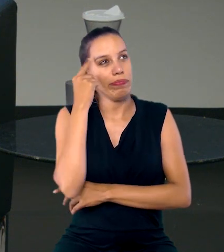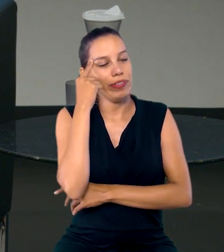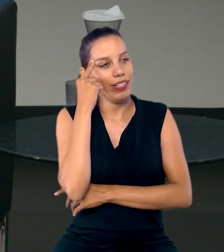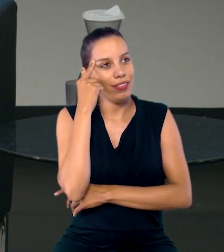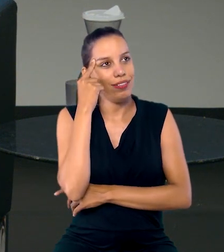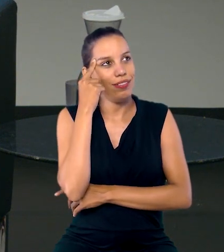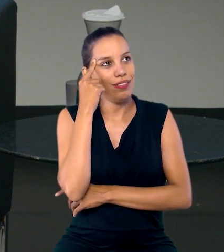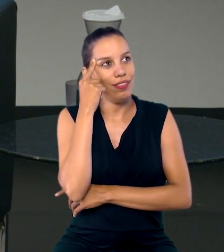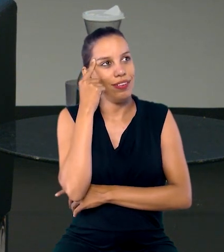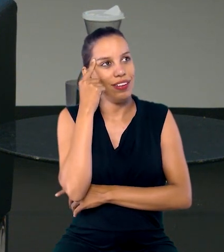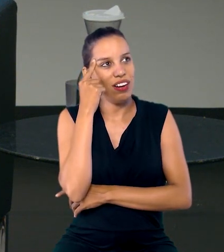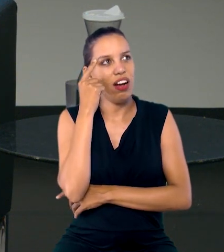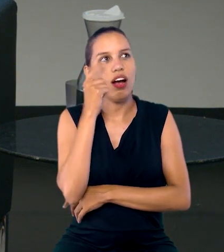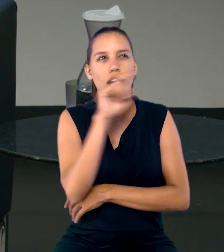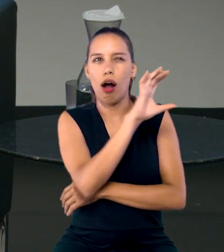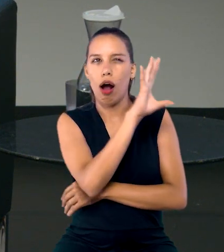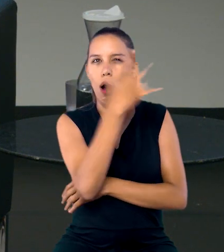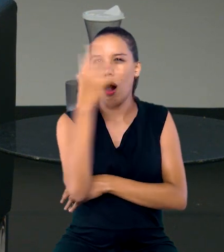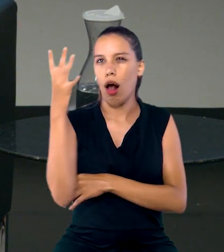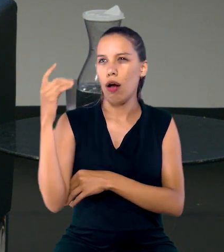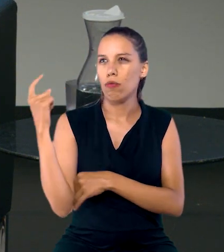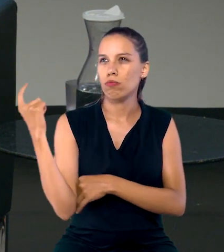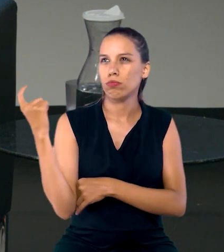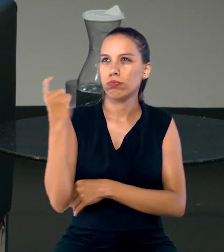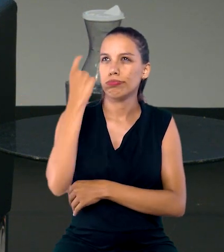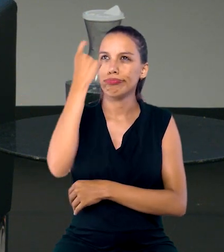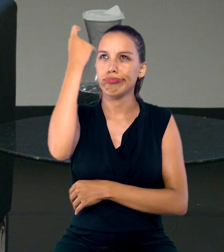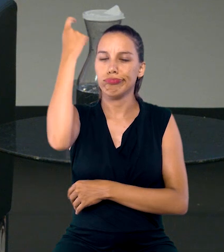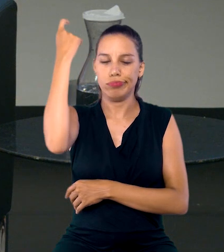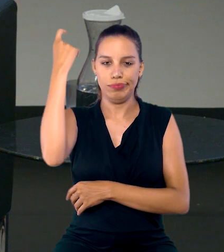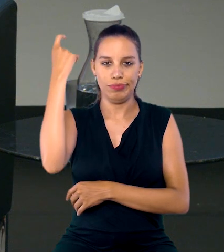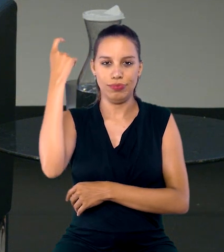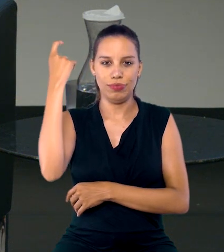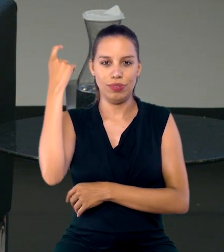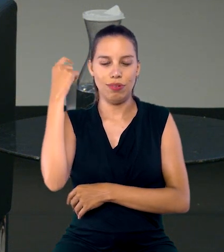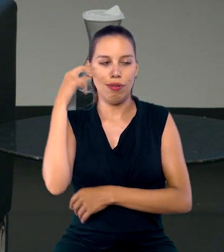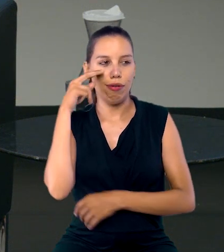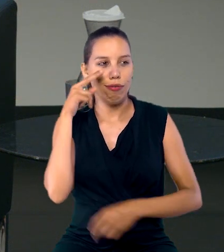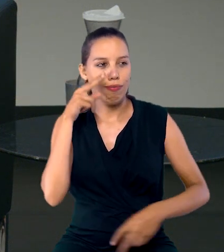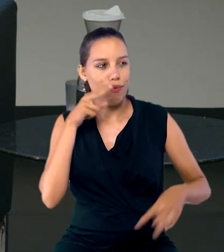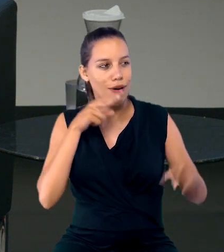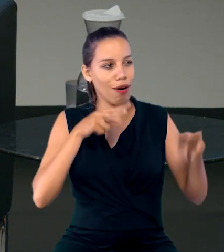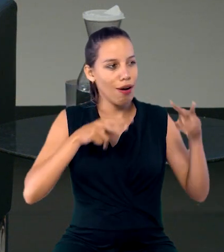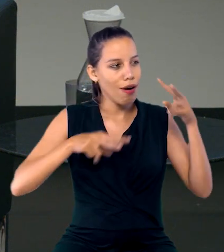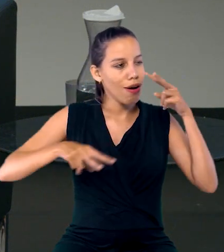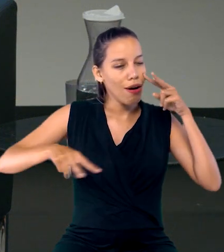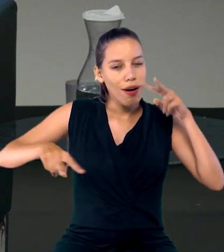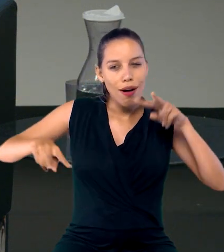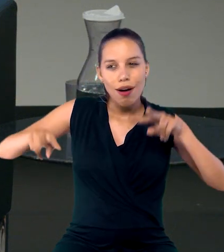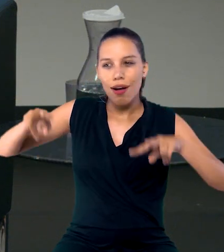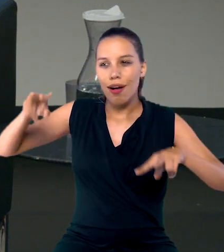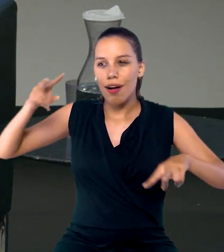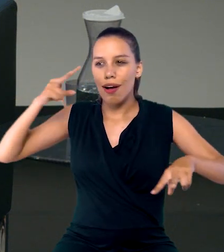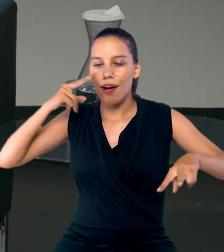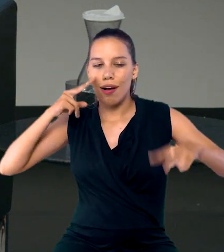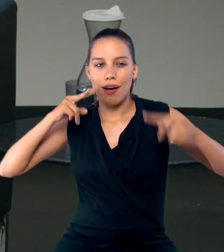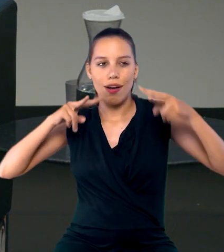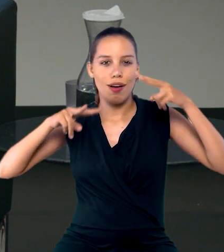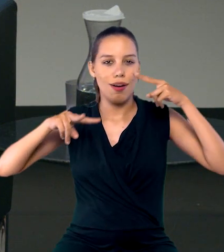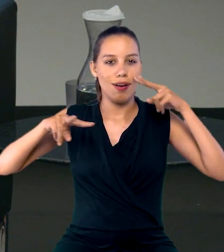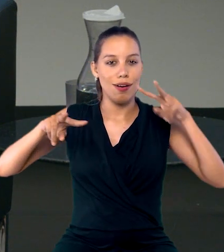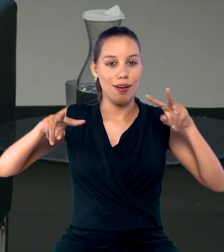vem na floresta são as árvores. E aí tu vai enxergando